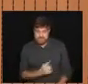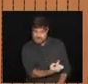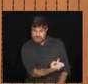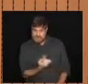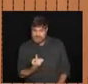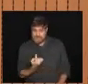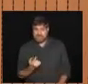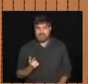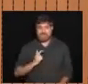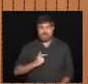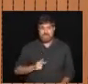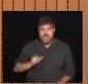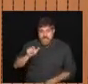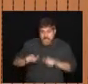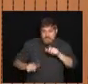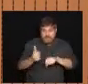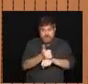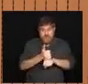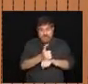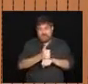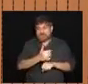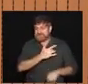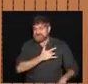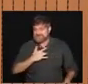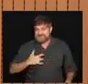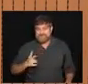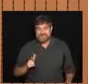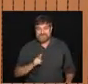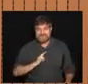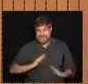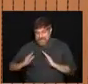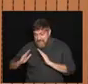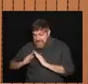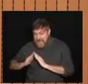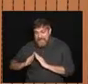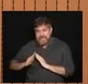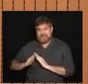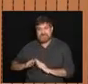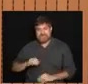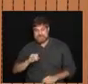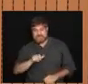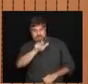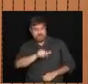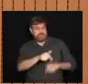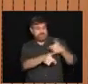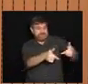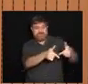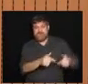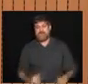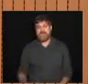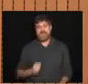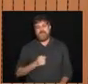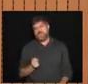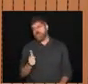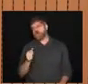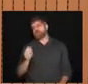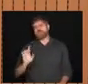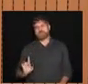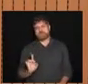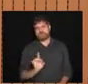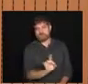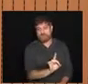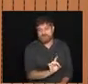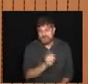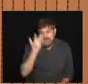de vocês, como todos os profissionais de saúde, tem que estar em casa. Ah, mas eu só fui um pouquinho, não sei aonde, mas você